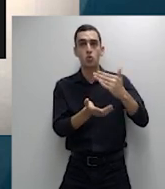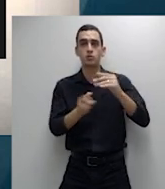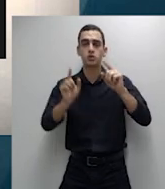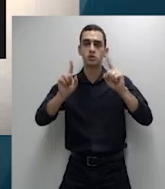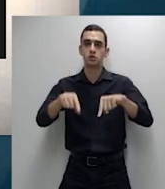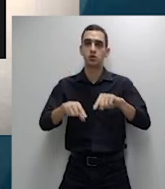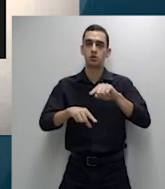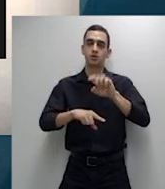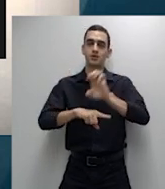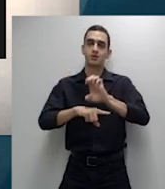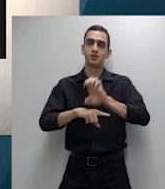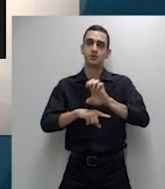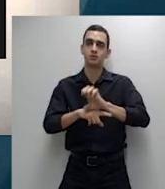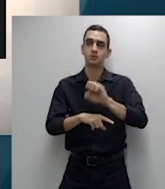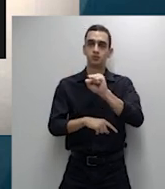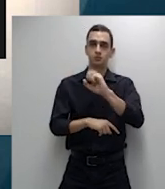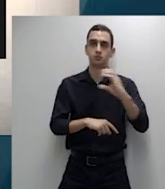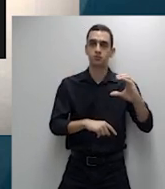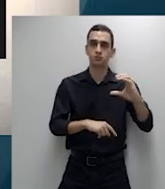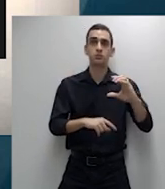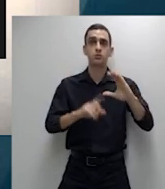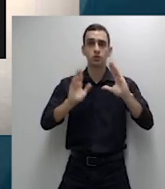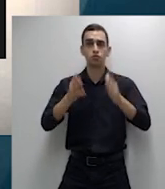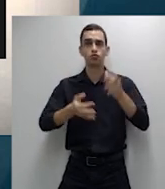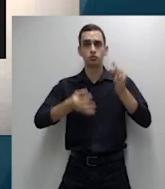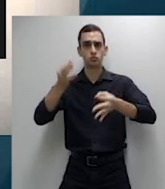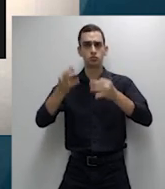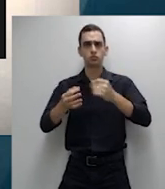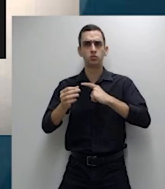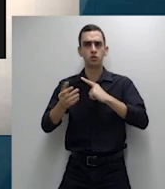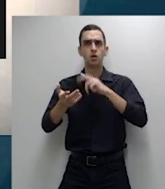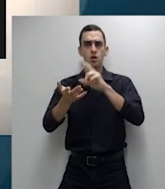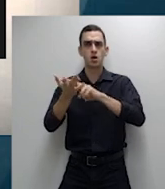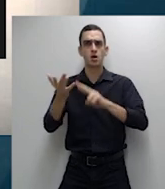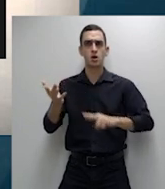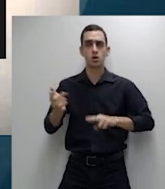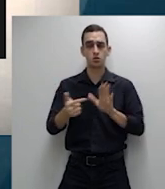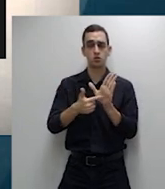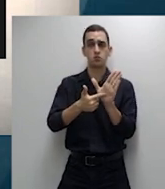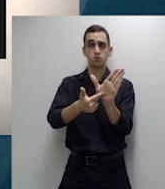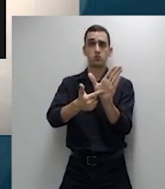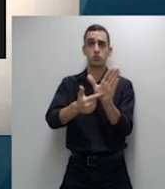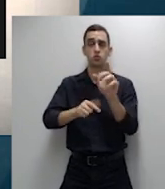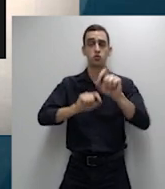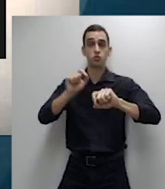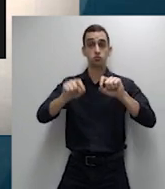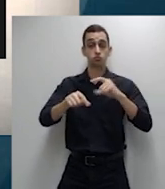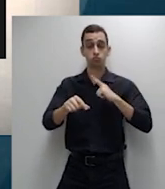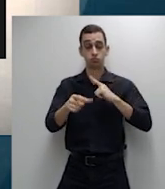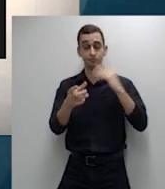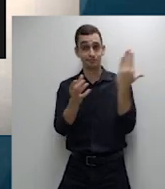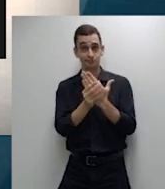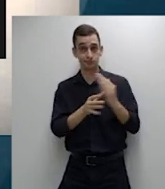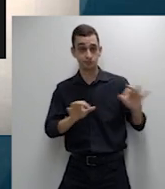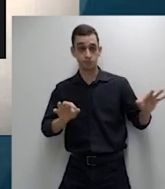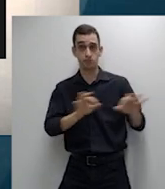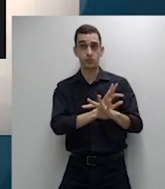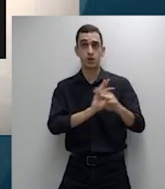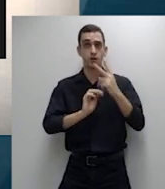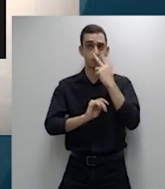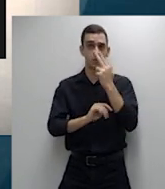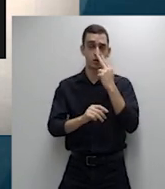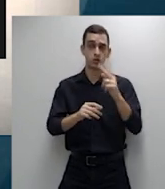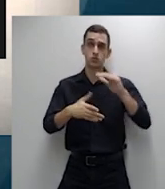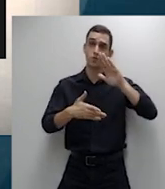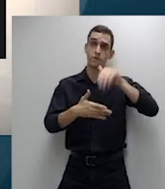Justiça de Santa Catarina Jorge Paulo entrevista ao longo do relatório que foi disponibilizado para vocês que o processo que estou empatado na